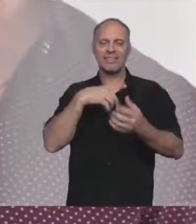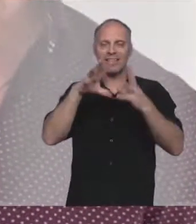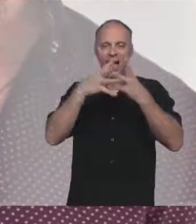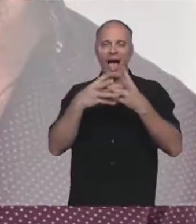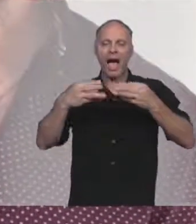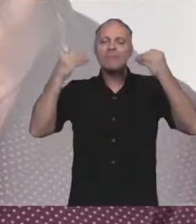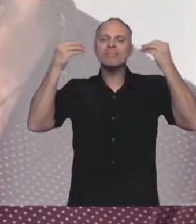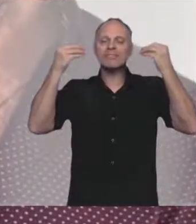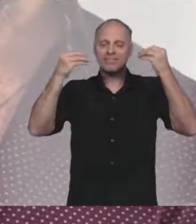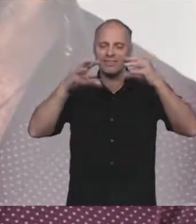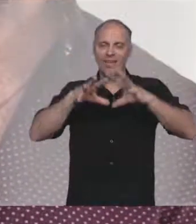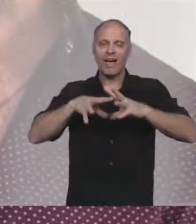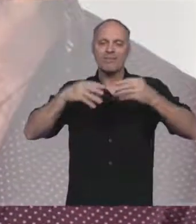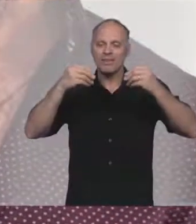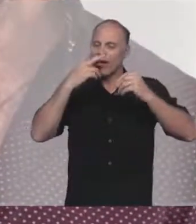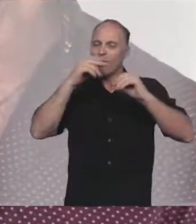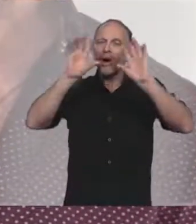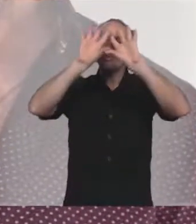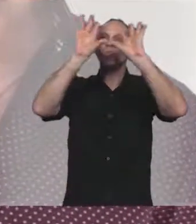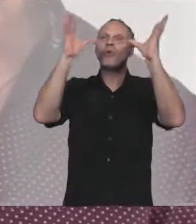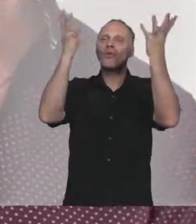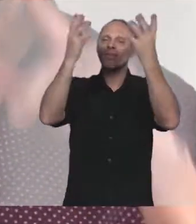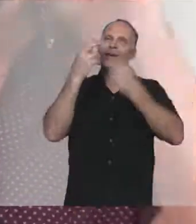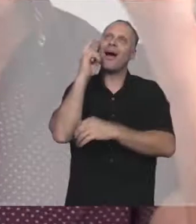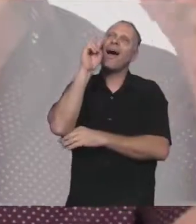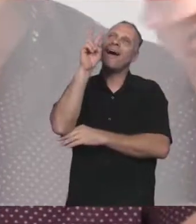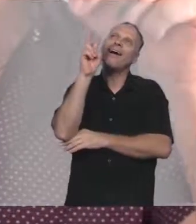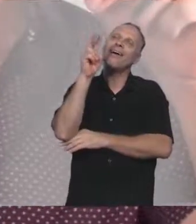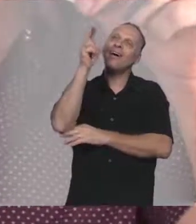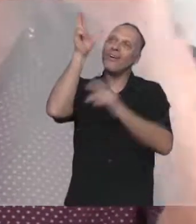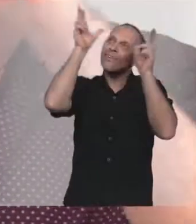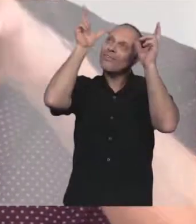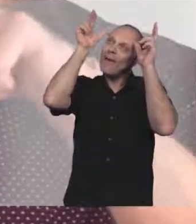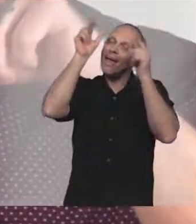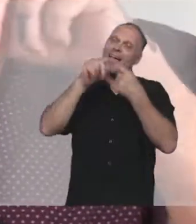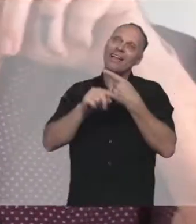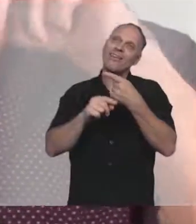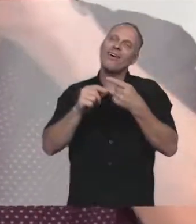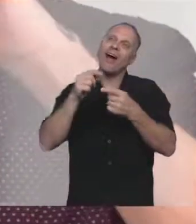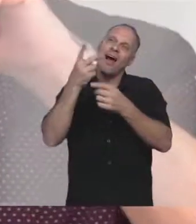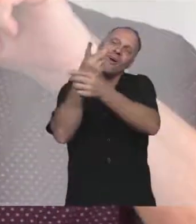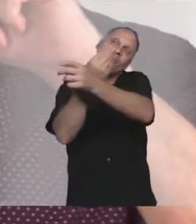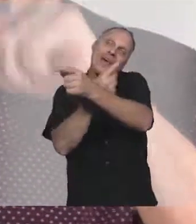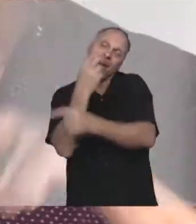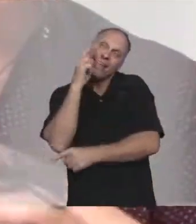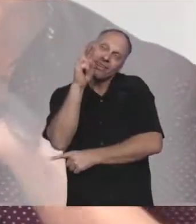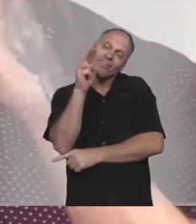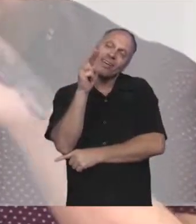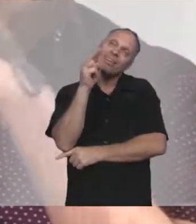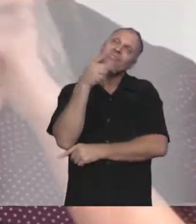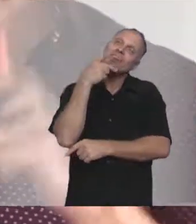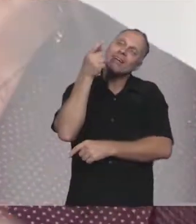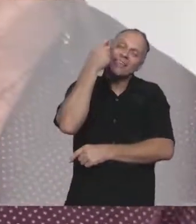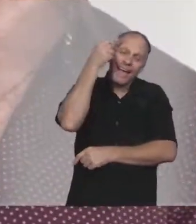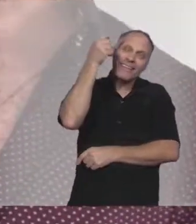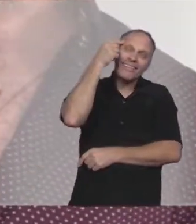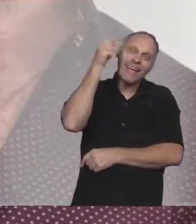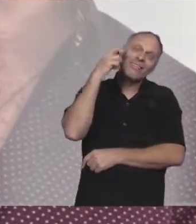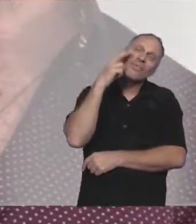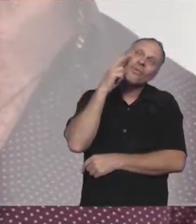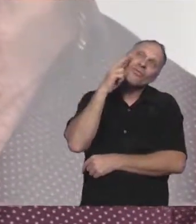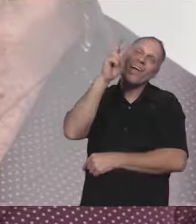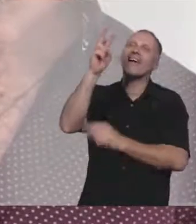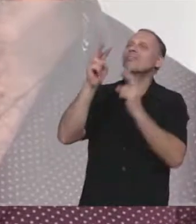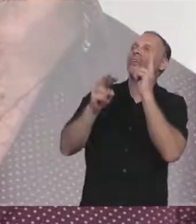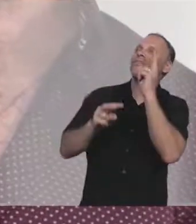de abstração que a gente costuma fazer com as nuvens, né? Olha lá um coelhinho, eu estou vendo uma ovelha, né? E a gente fica trocando ideia